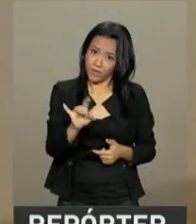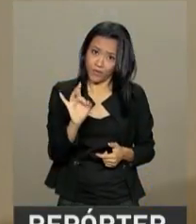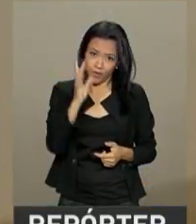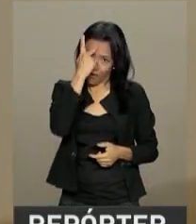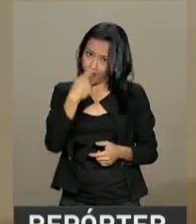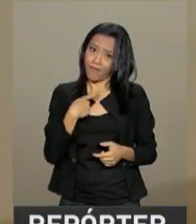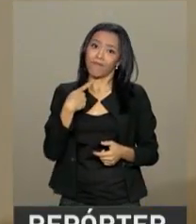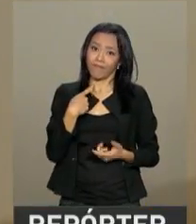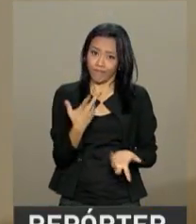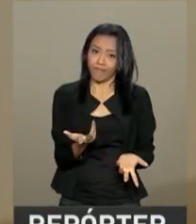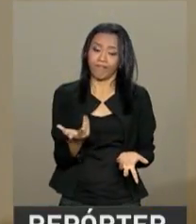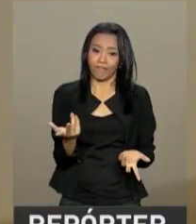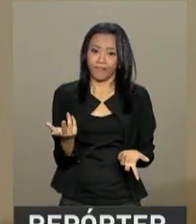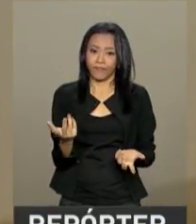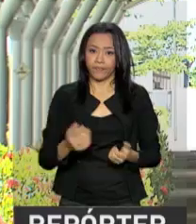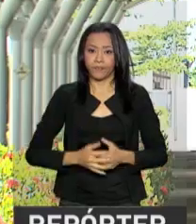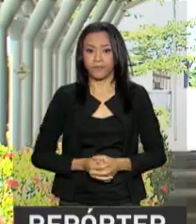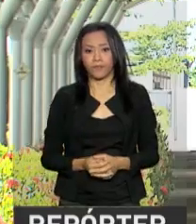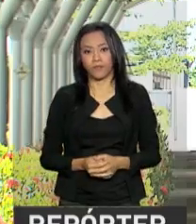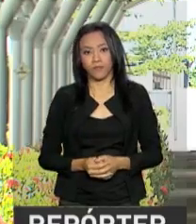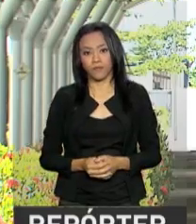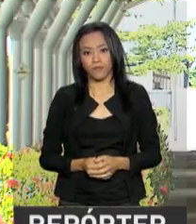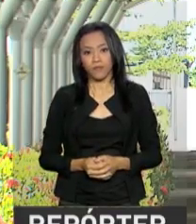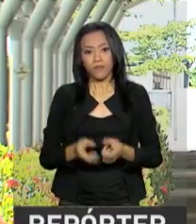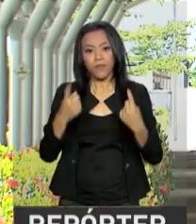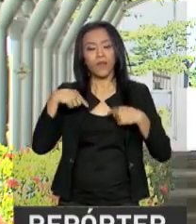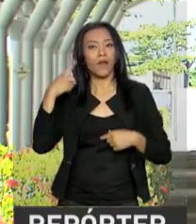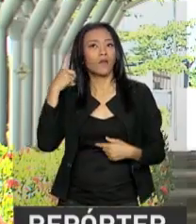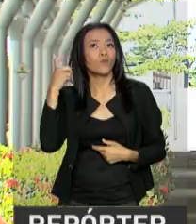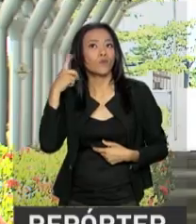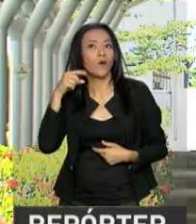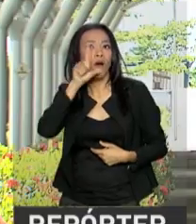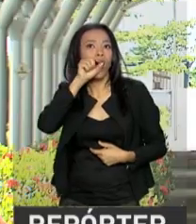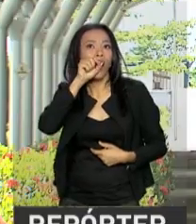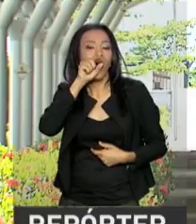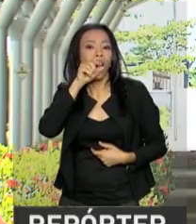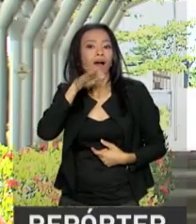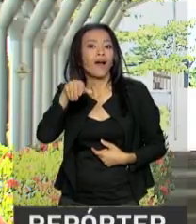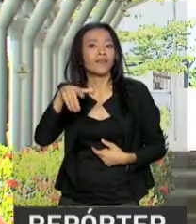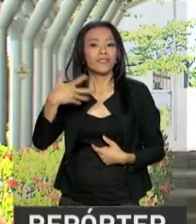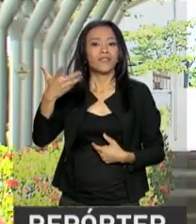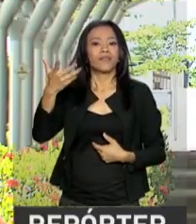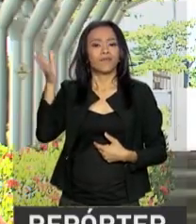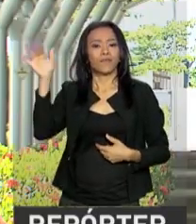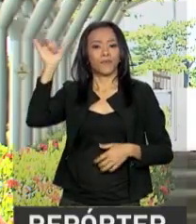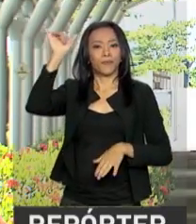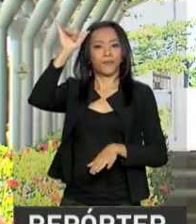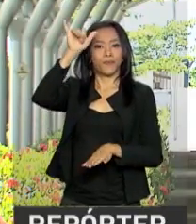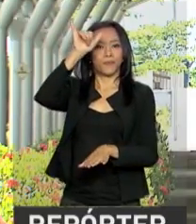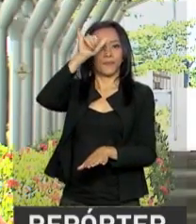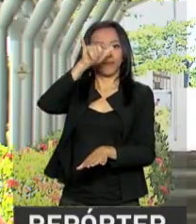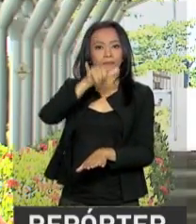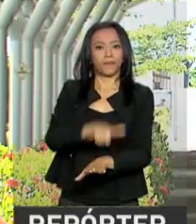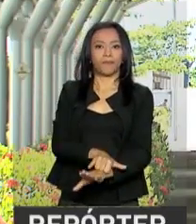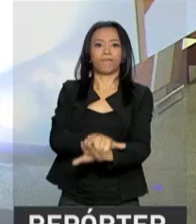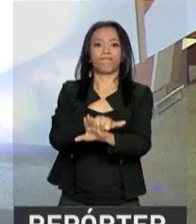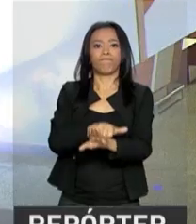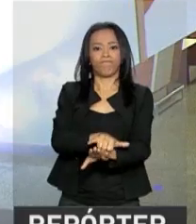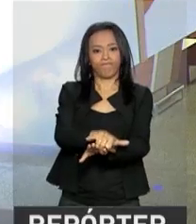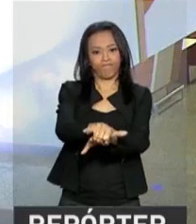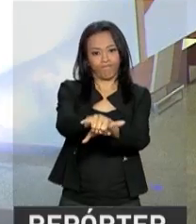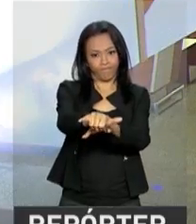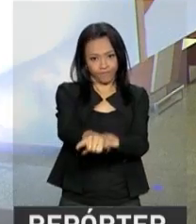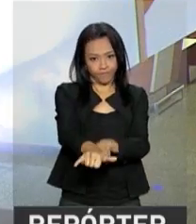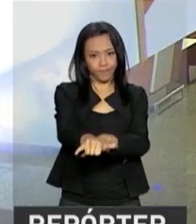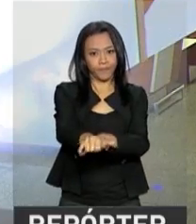gente e é o som da natureza que os passageiros são recebidos no terminal plácido de castro